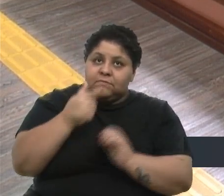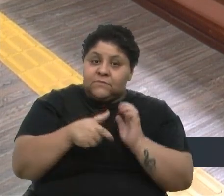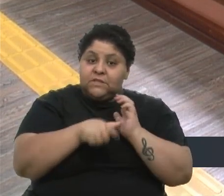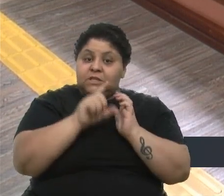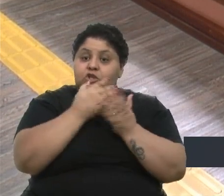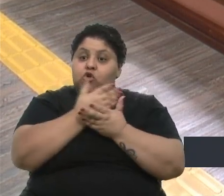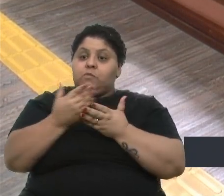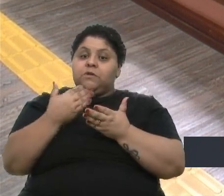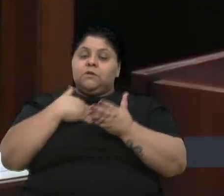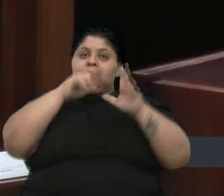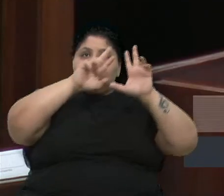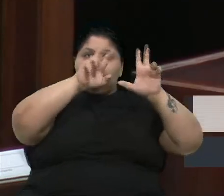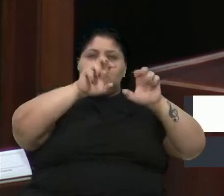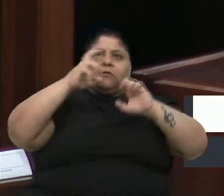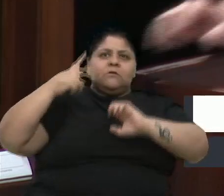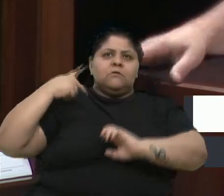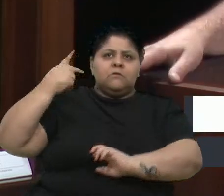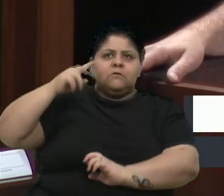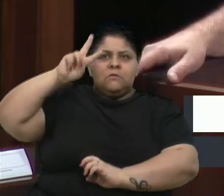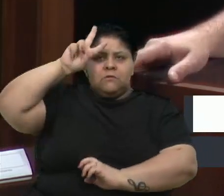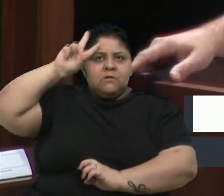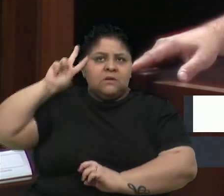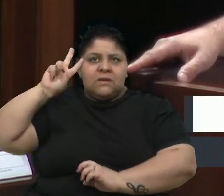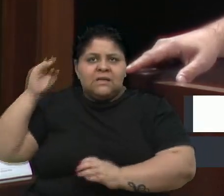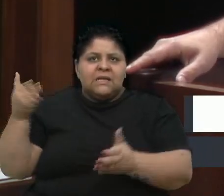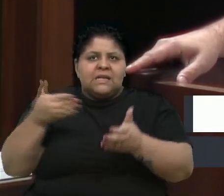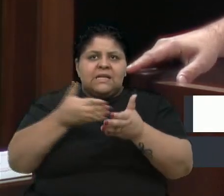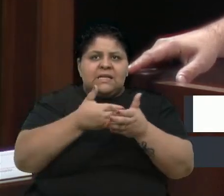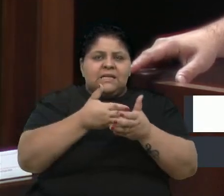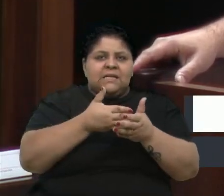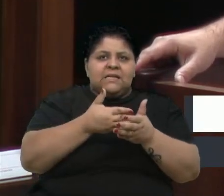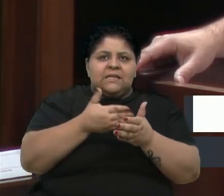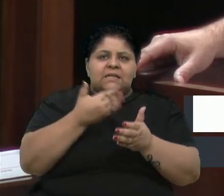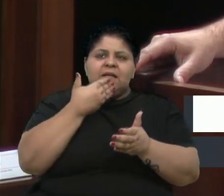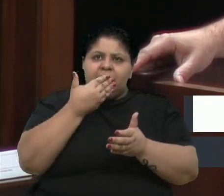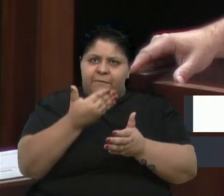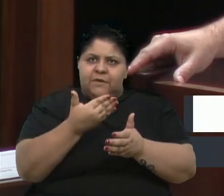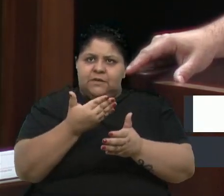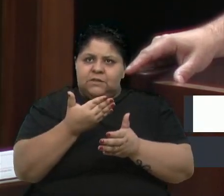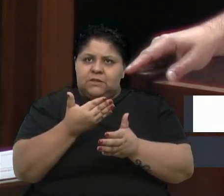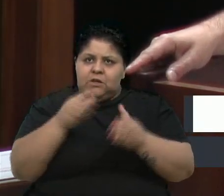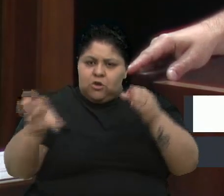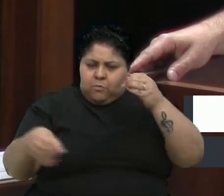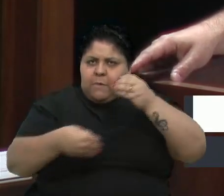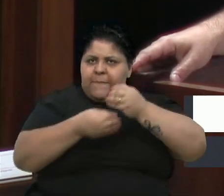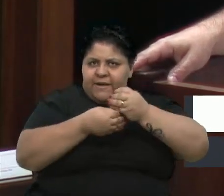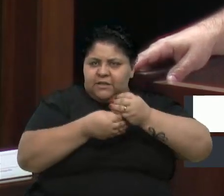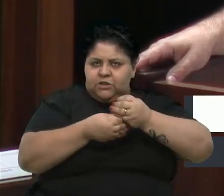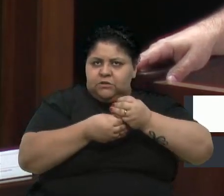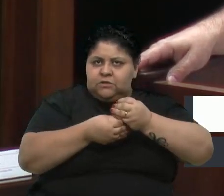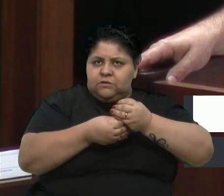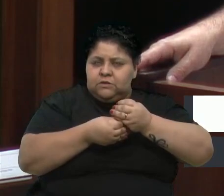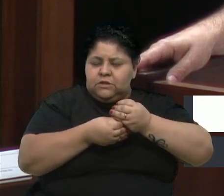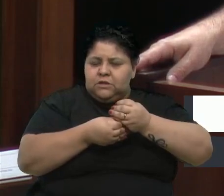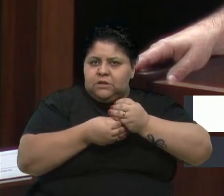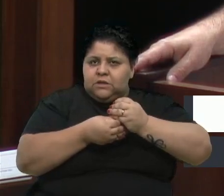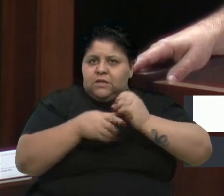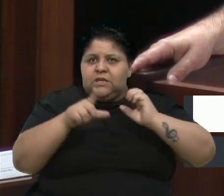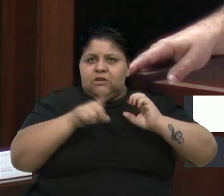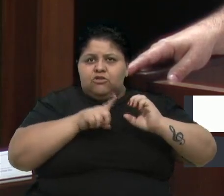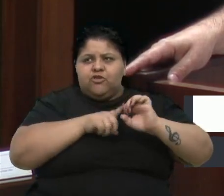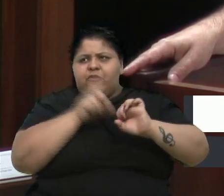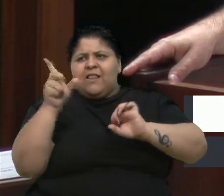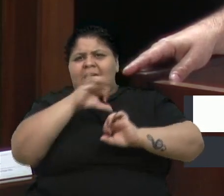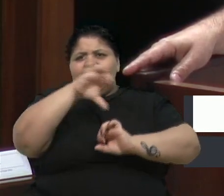meu tema, vereador Velocino, eu até ia pedir uma parte, comentei com o vereador Felipe aqui. Eu tive em